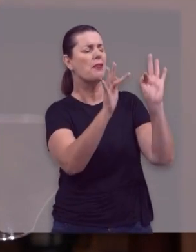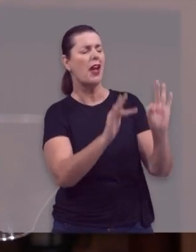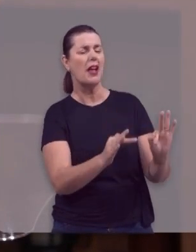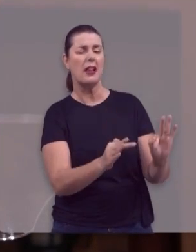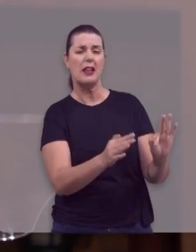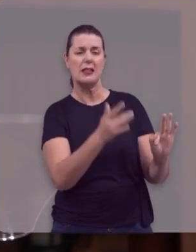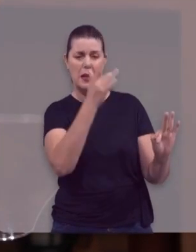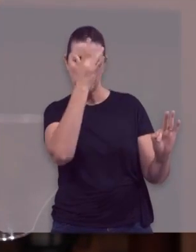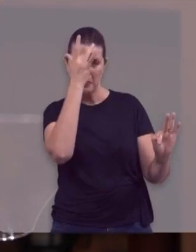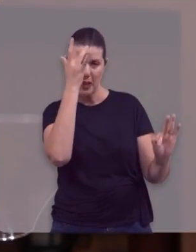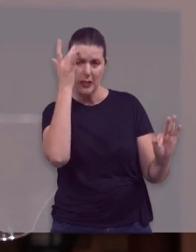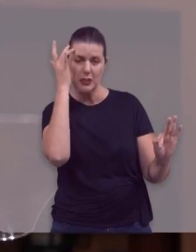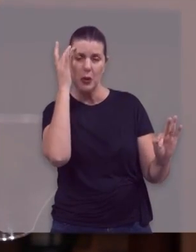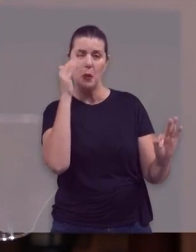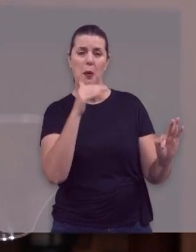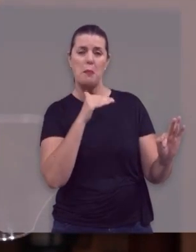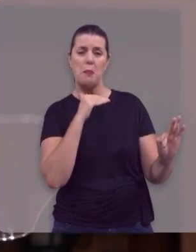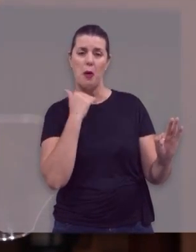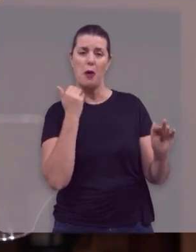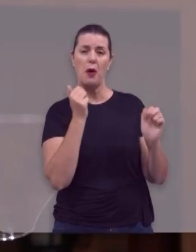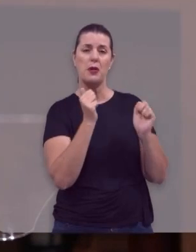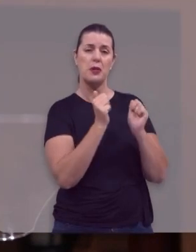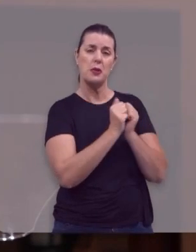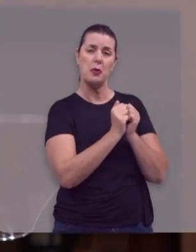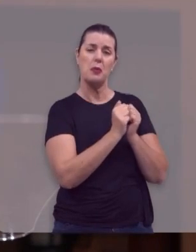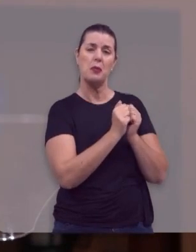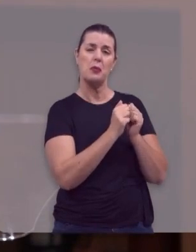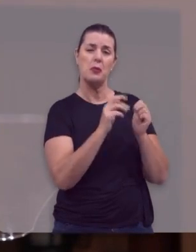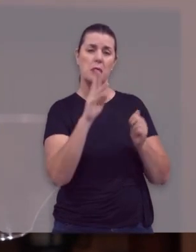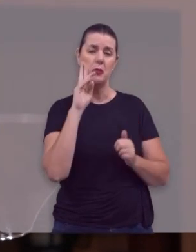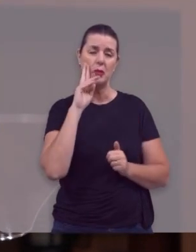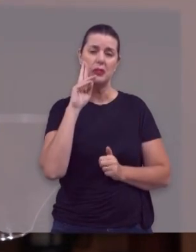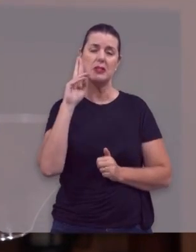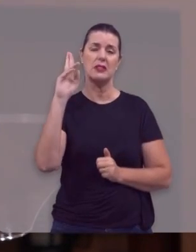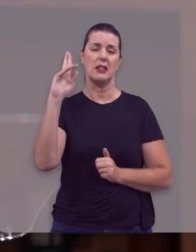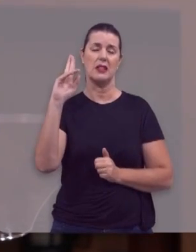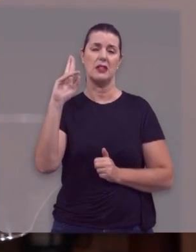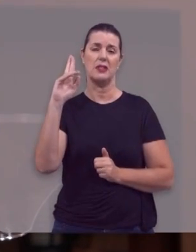das suas fadigas e as suas obras os acompanham.